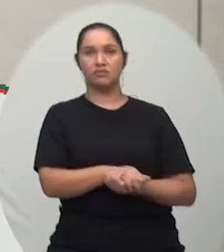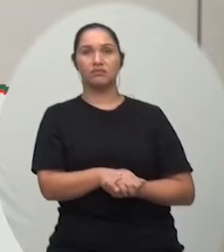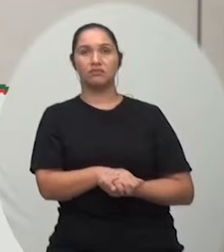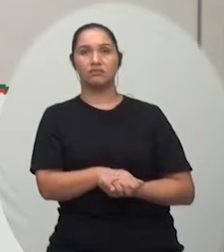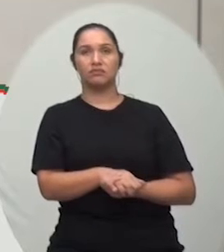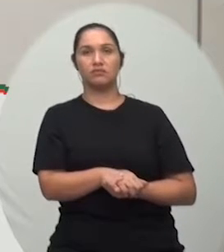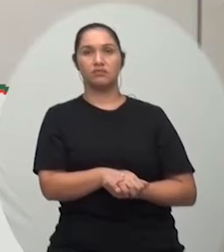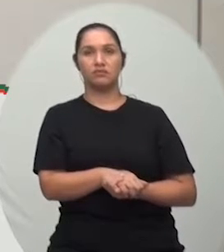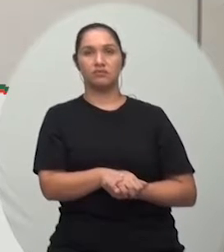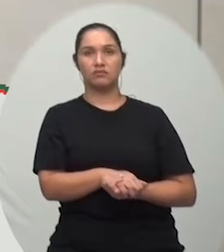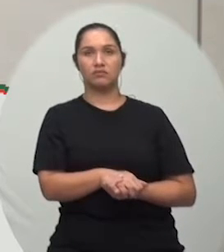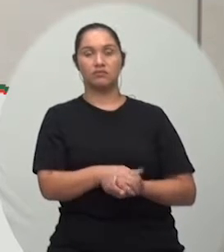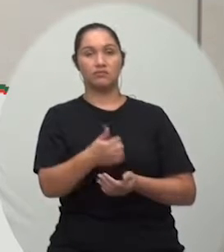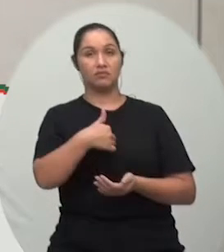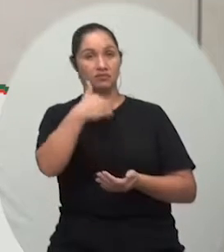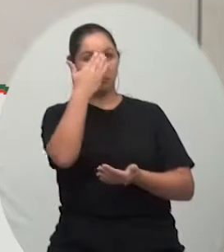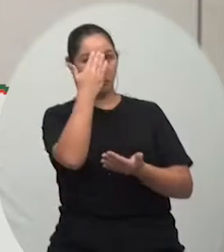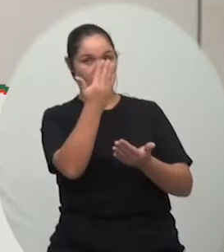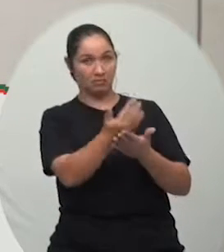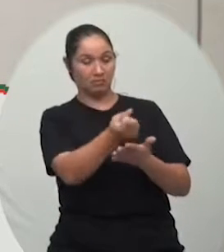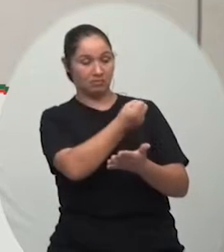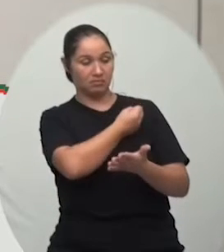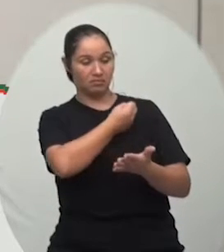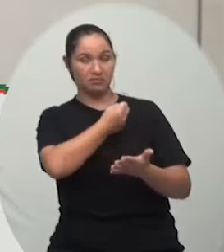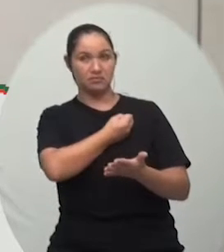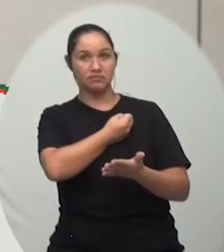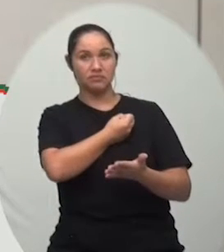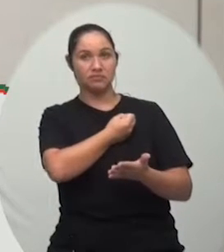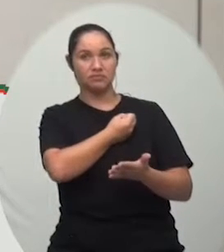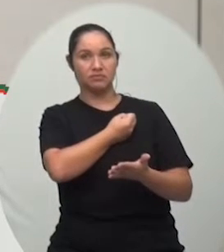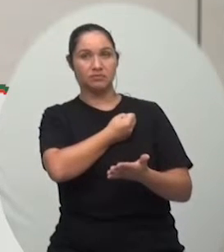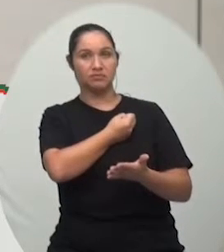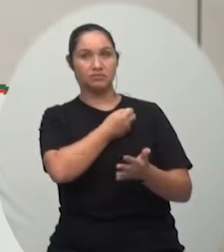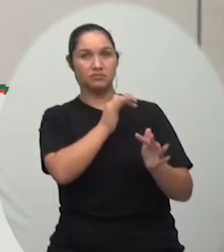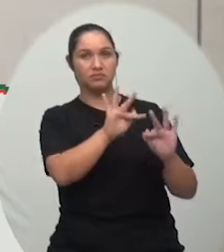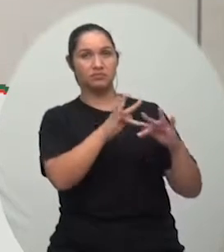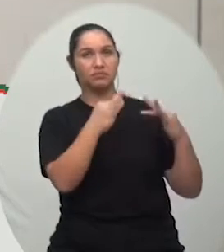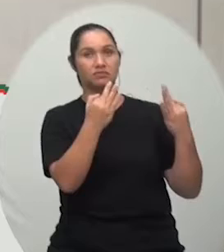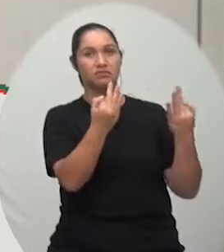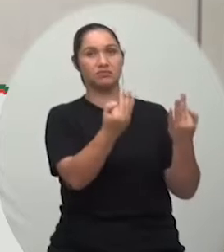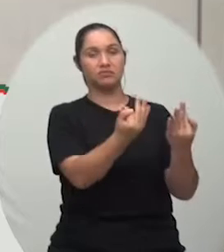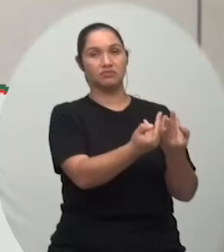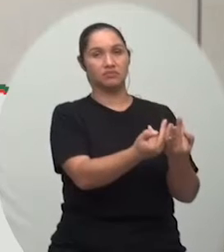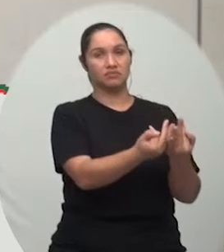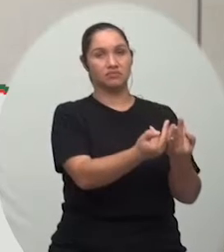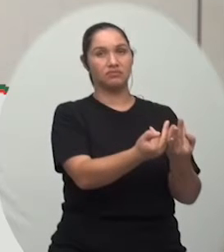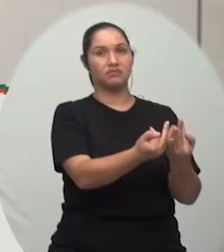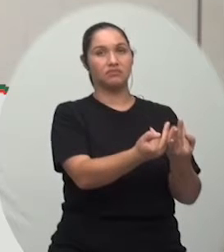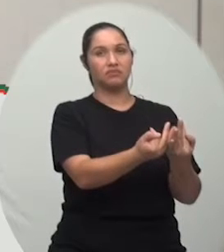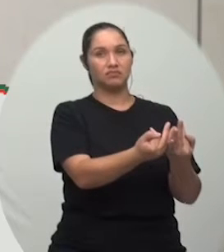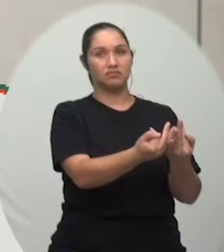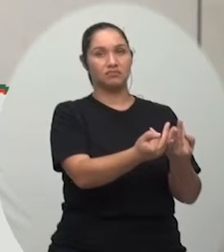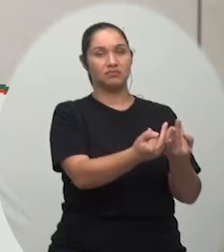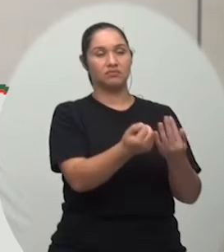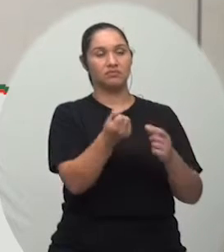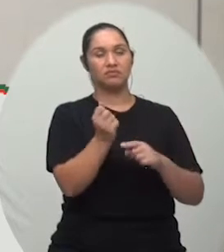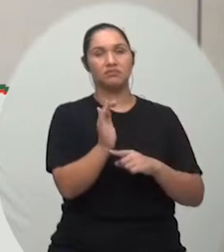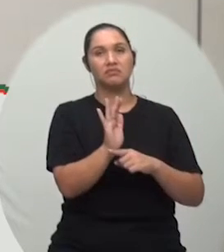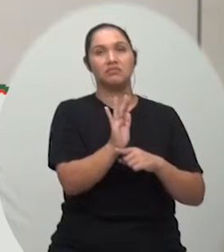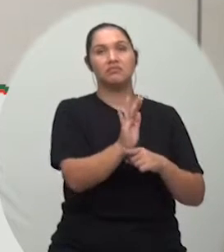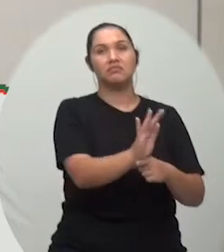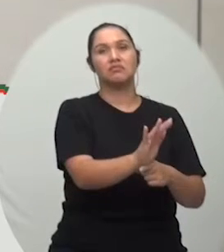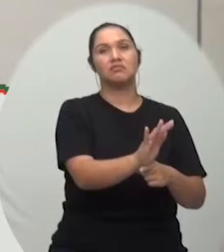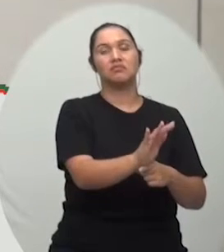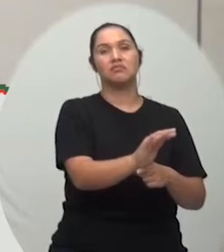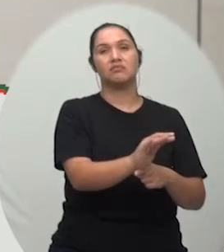Talvez esse item limitando o número de famílias beneficiadas deveria ser alterado. Talvez isso pode comprometer a aprovação do